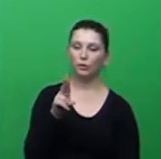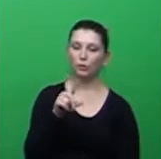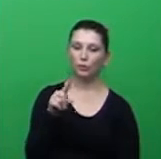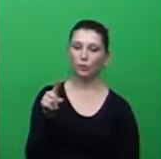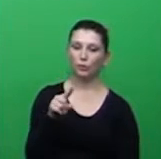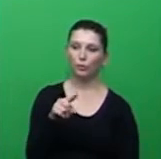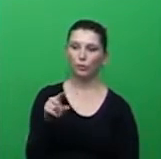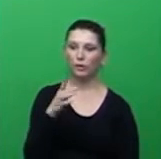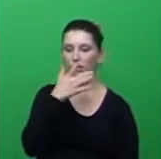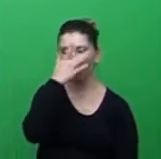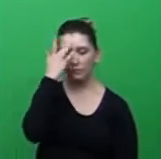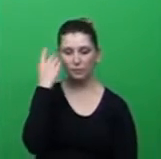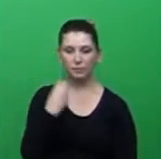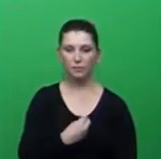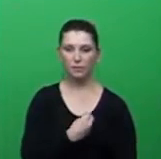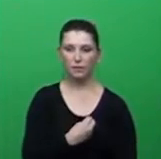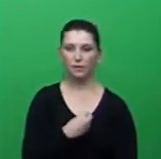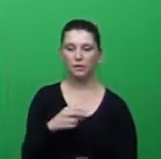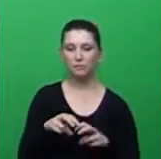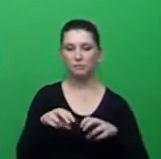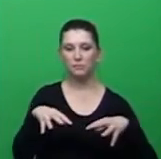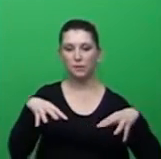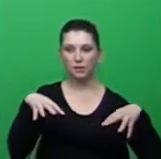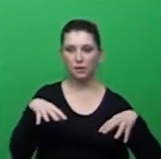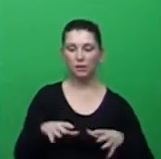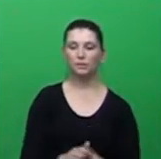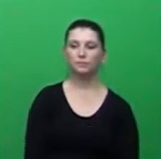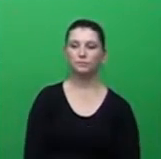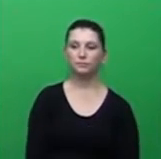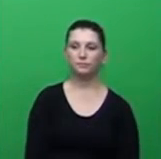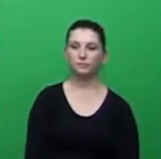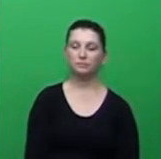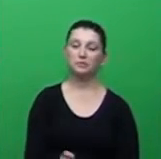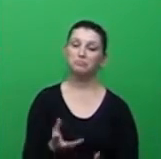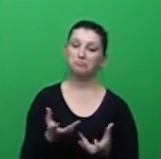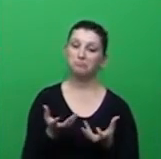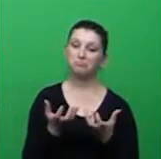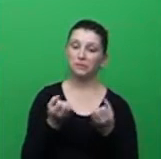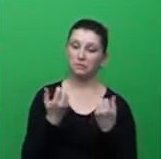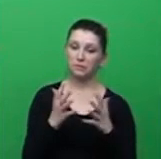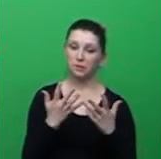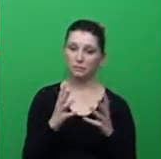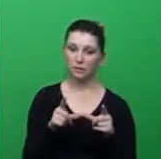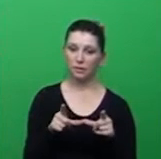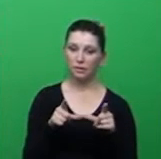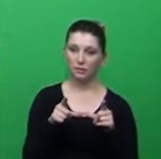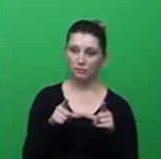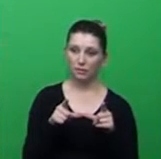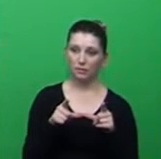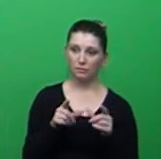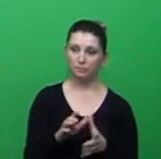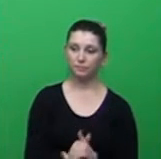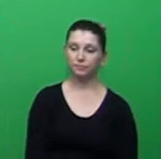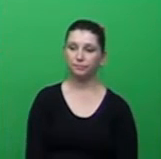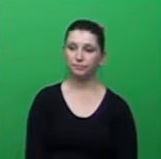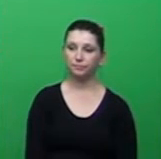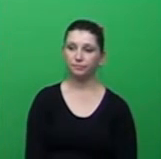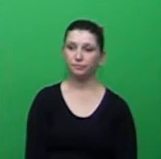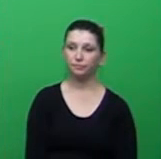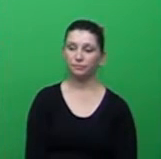todos que nos assistem. Eu só queria contribuir, parabenizando também pelo requerimento, e só dizer